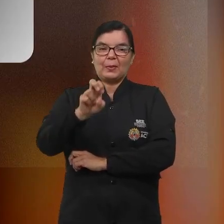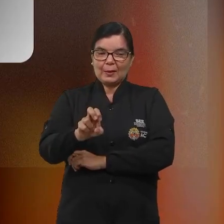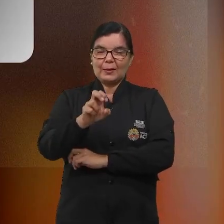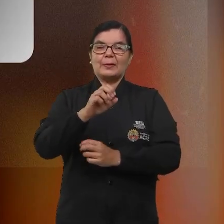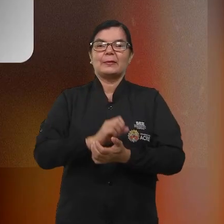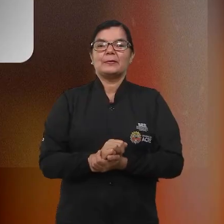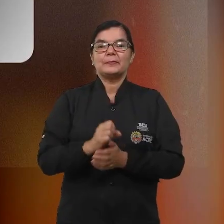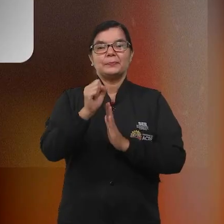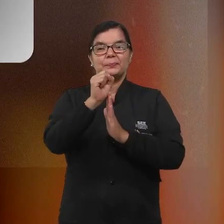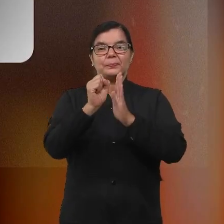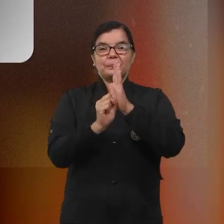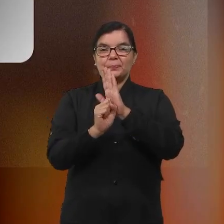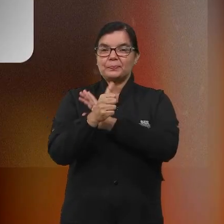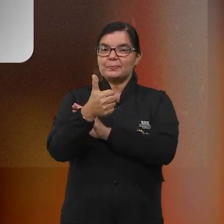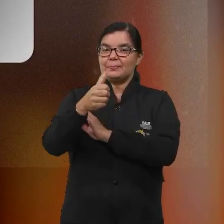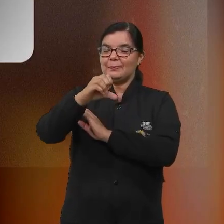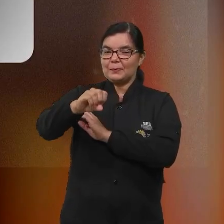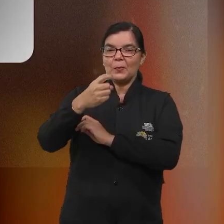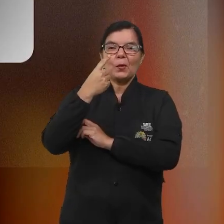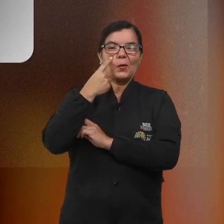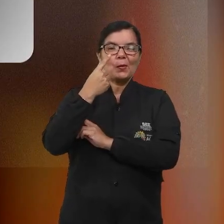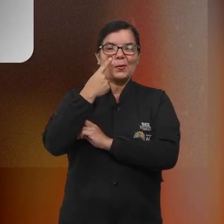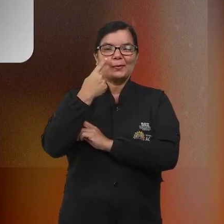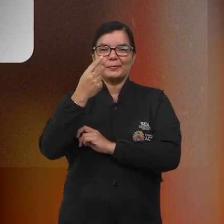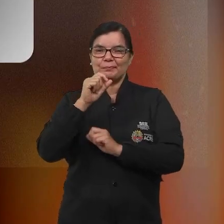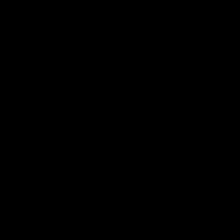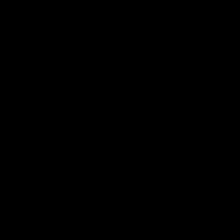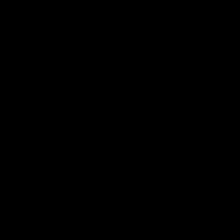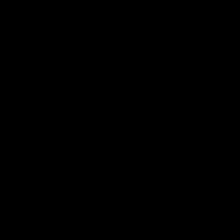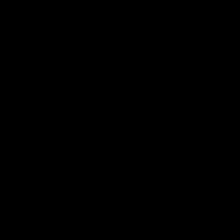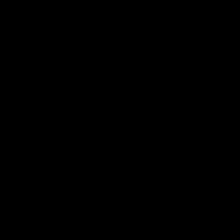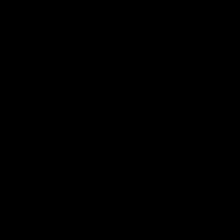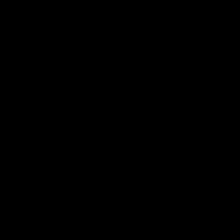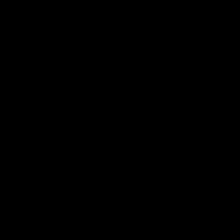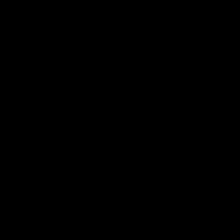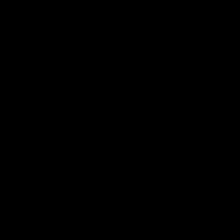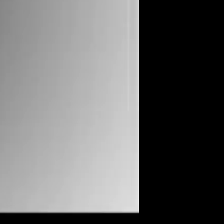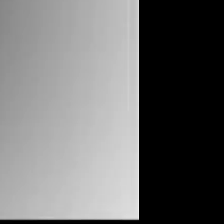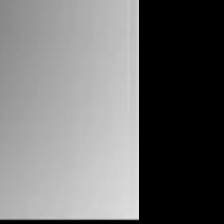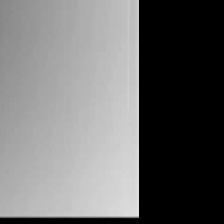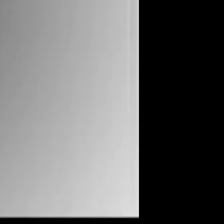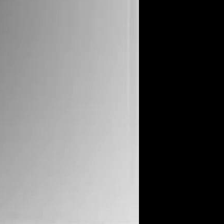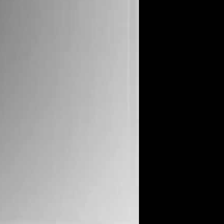1895, no século XIX. Dá uma olhadinha aí nesse filme.